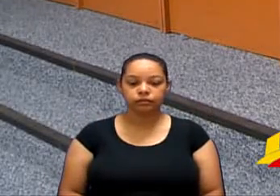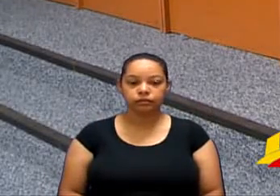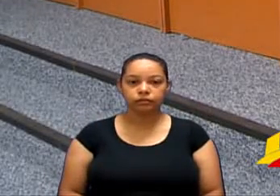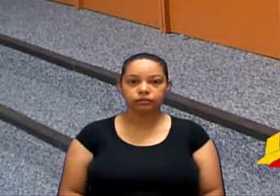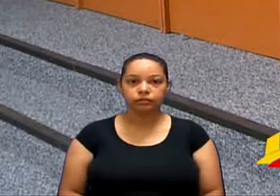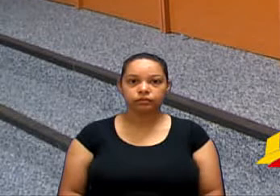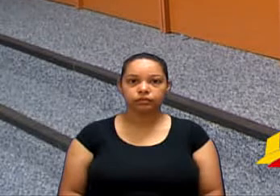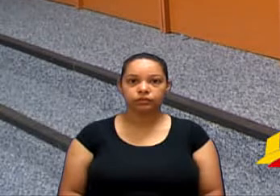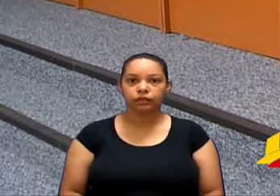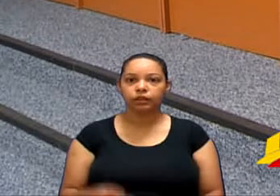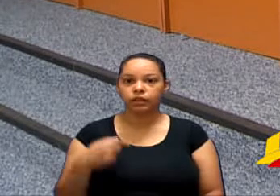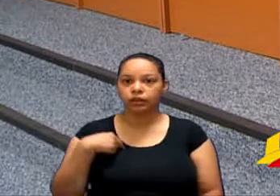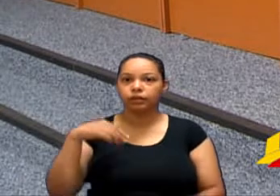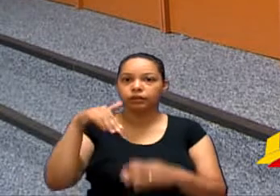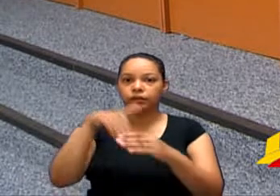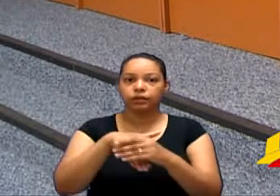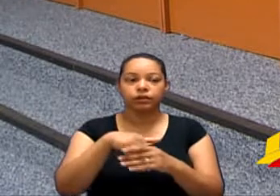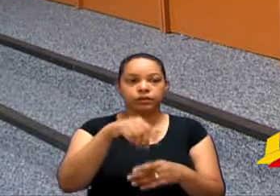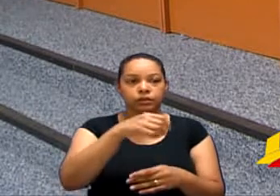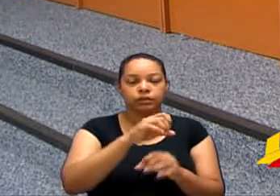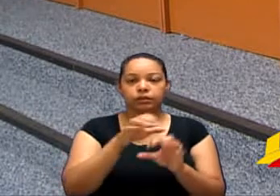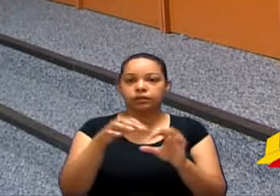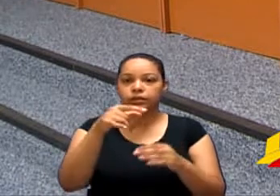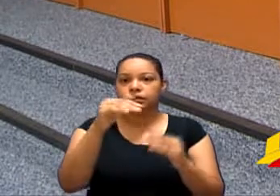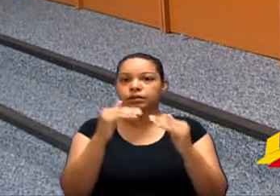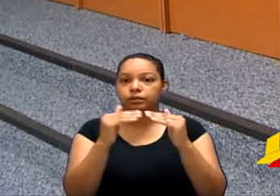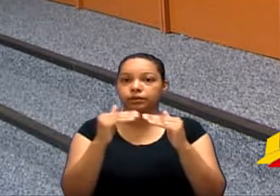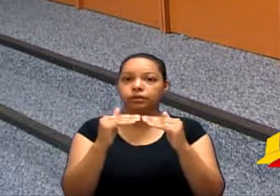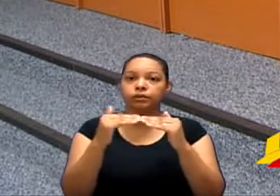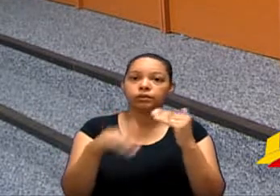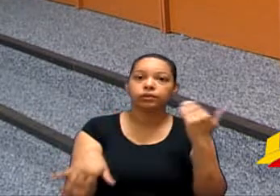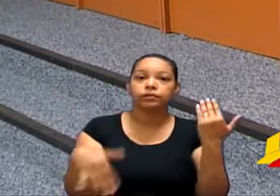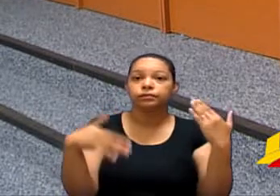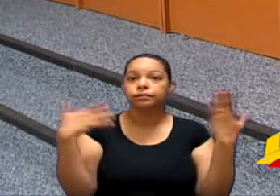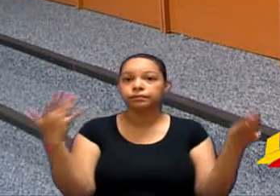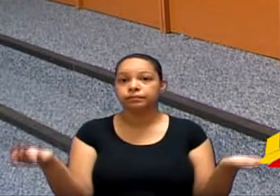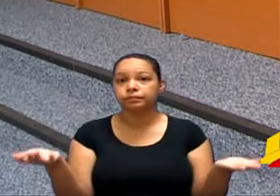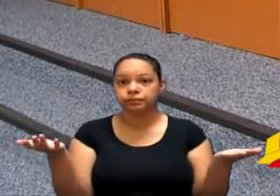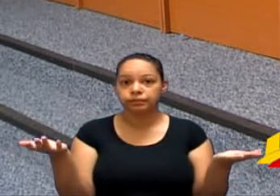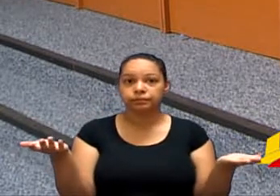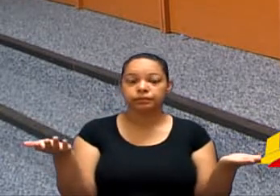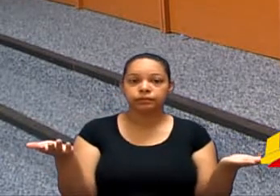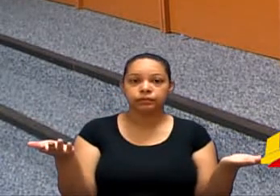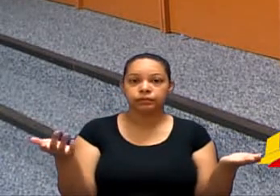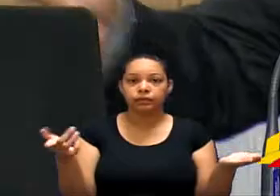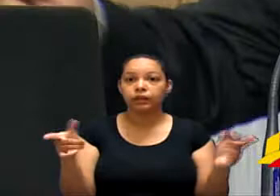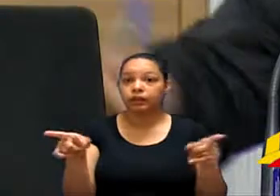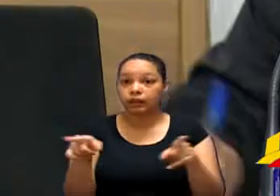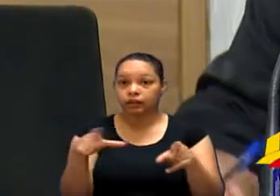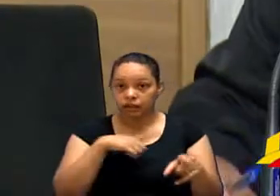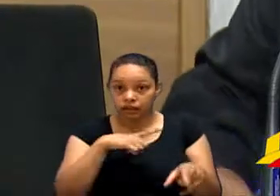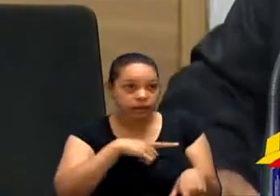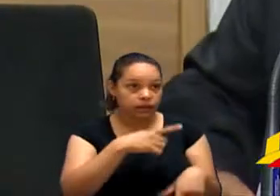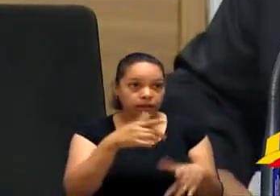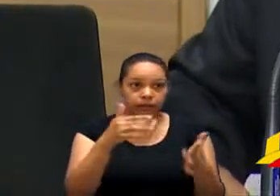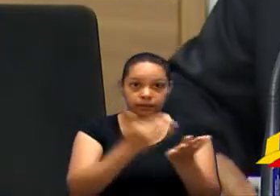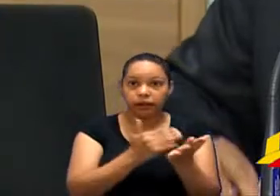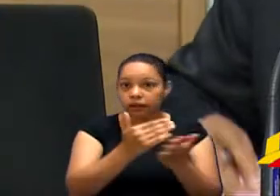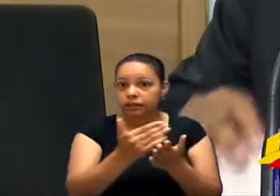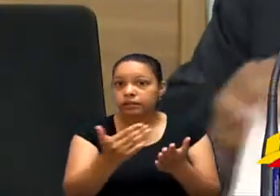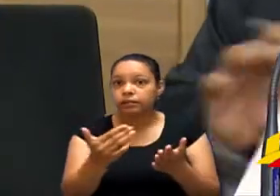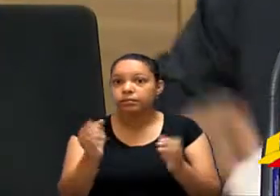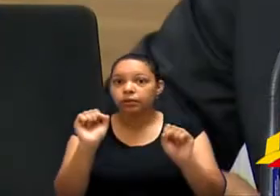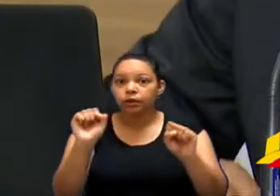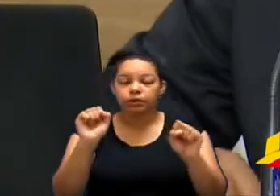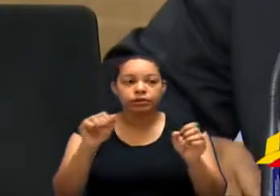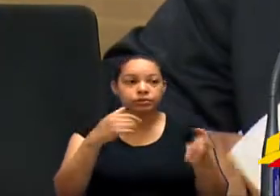eu coloco em votação os vereadores concorda terminais Como estão aprovado tiver mais um vereador que tem requerimento por favor deixar aqui que